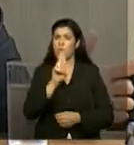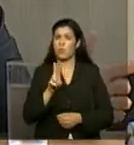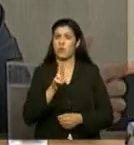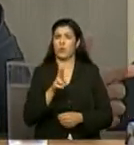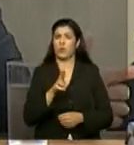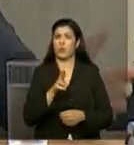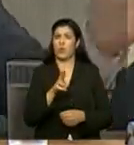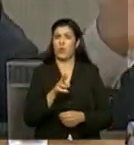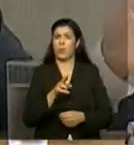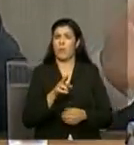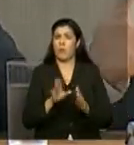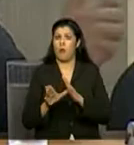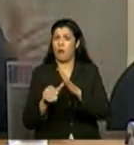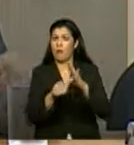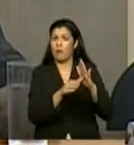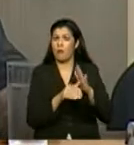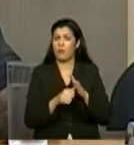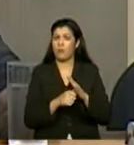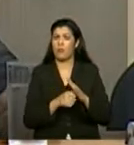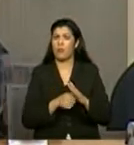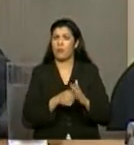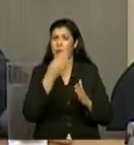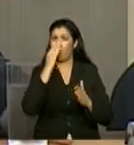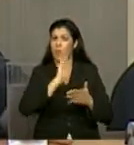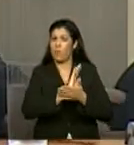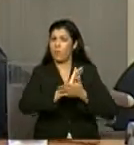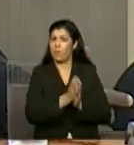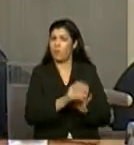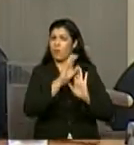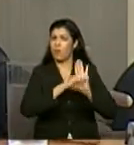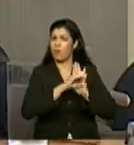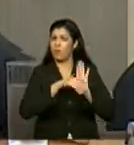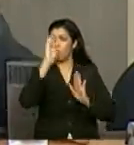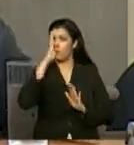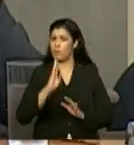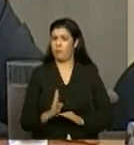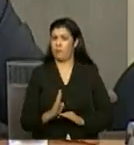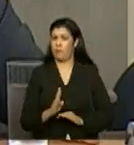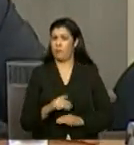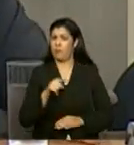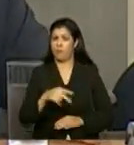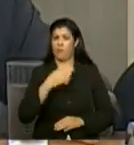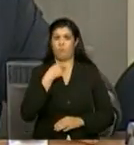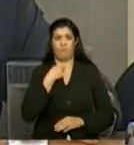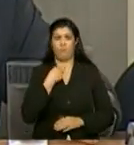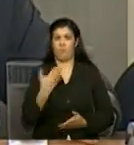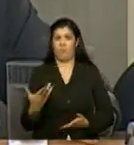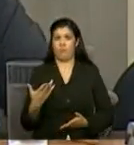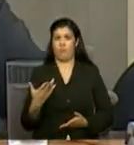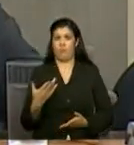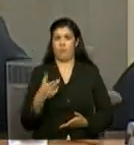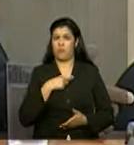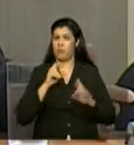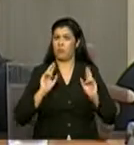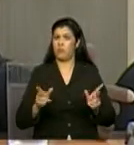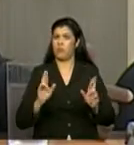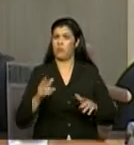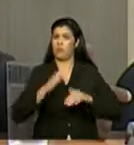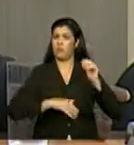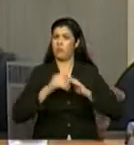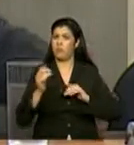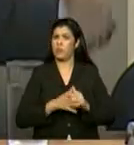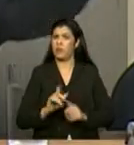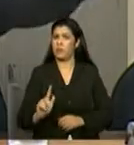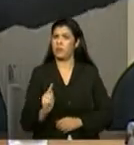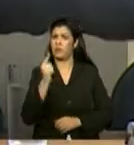autoridades e rasgar a nossa constituição não se trata de um ato de império se trata de um ato de